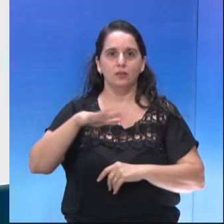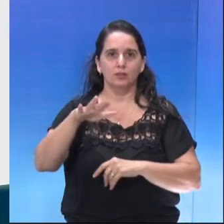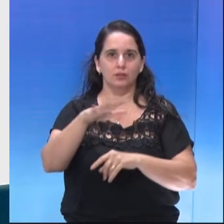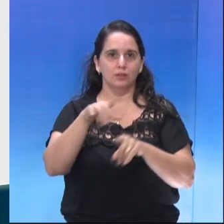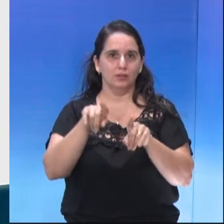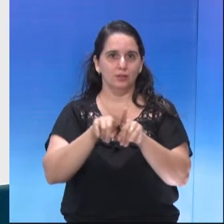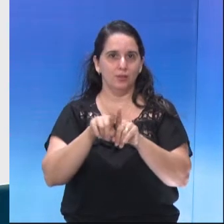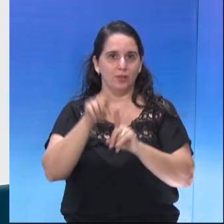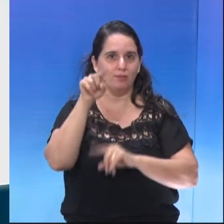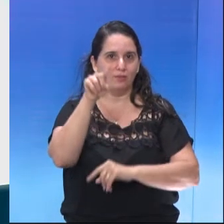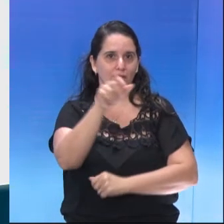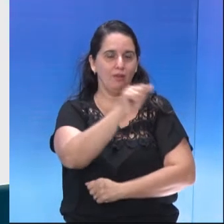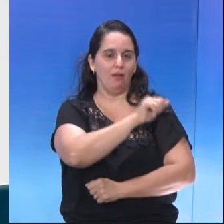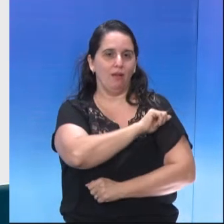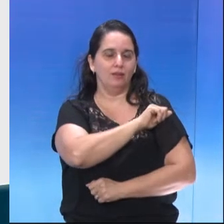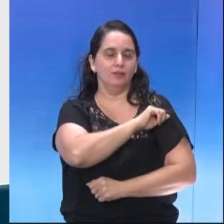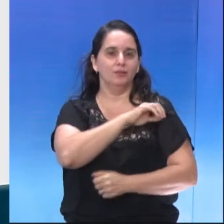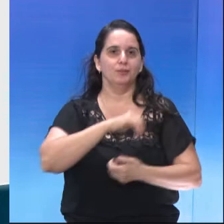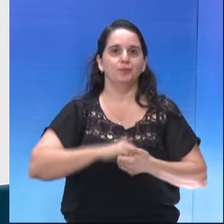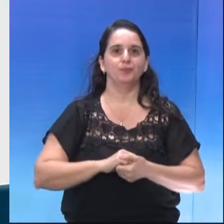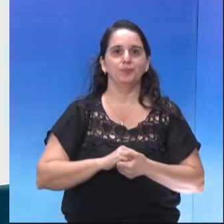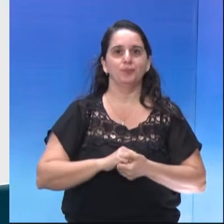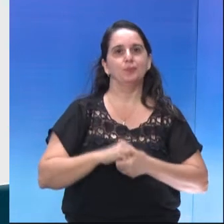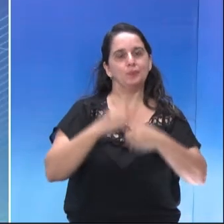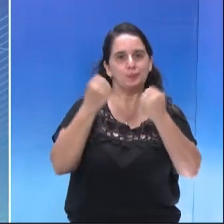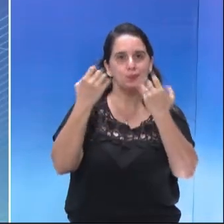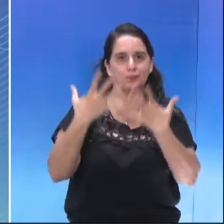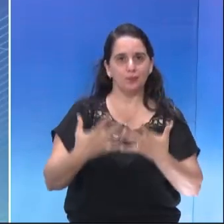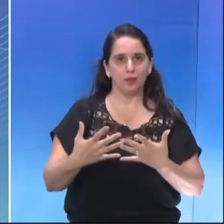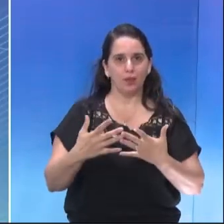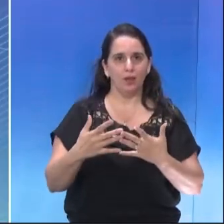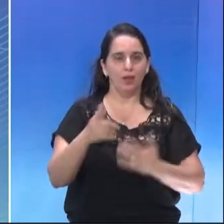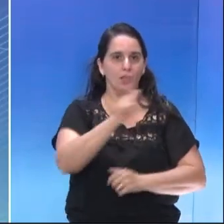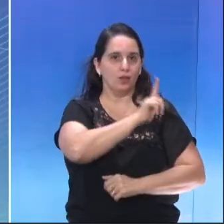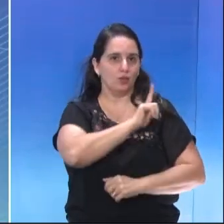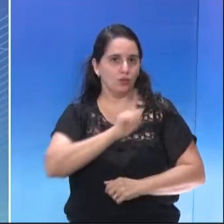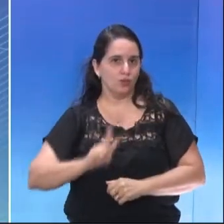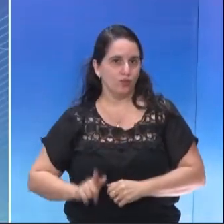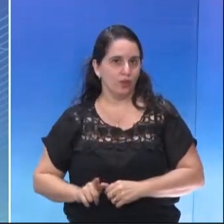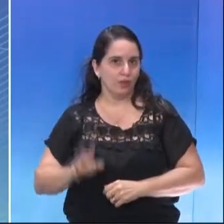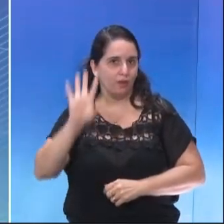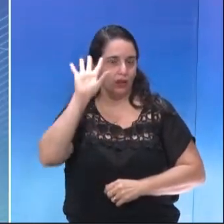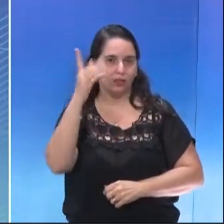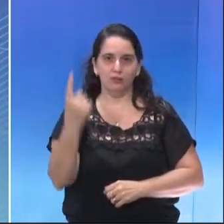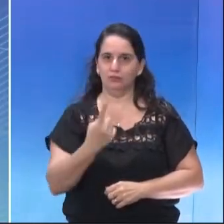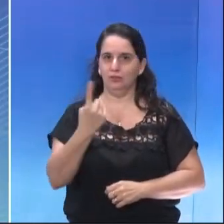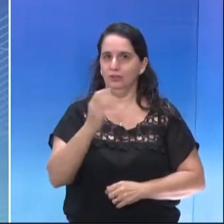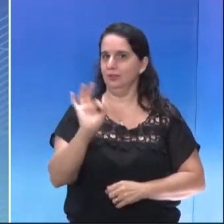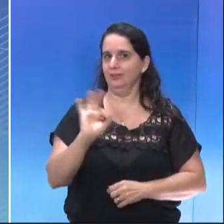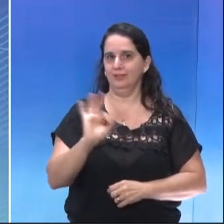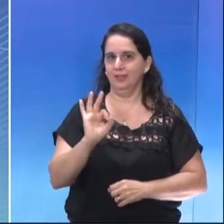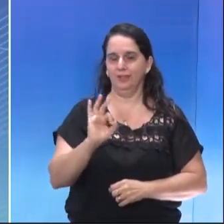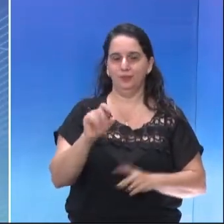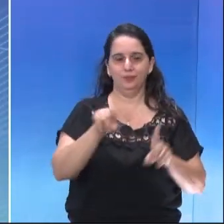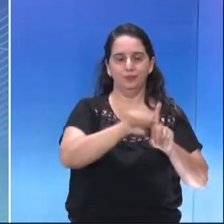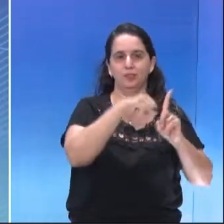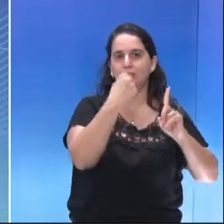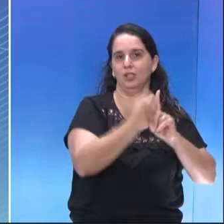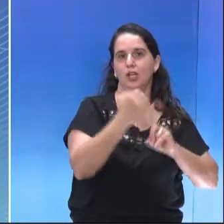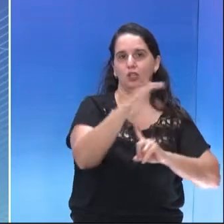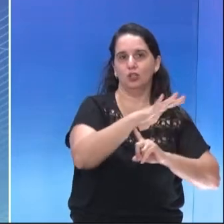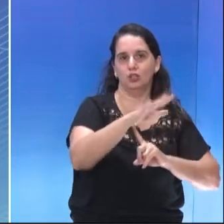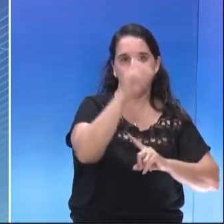Eu acabei de dizer aqui que a gestão pública não resolverá nada só, que a sociedade não resolverá nada